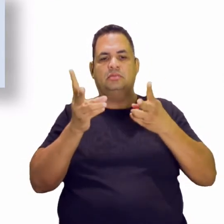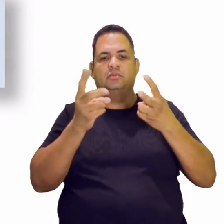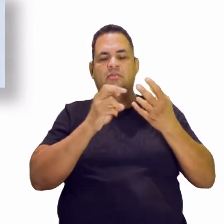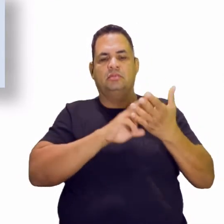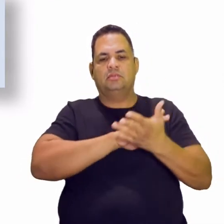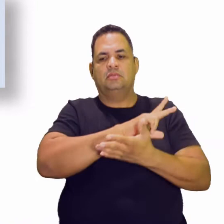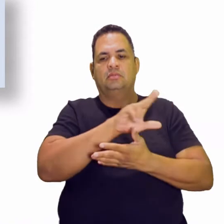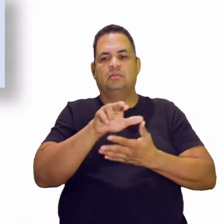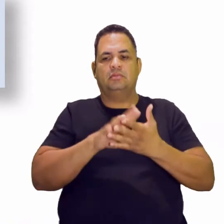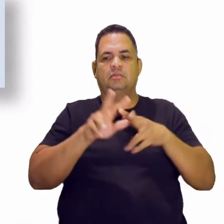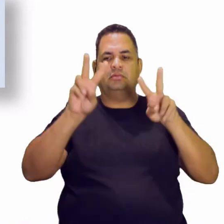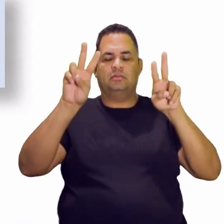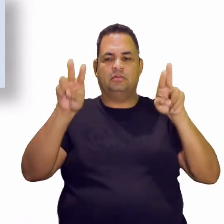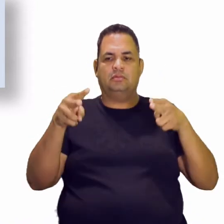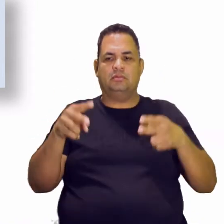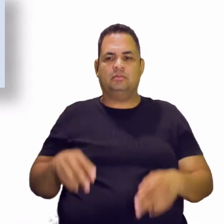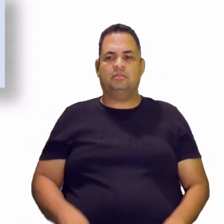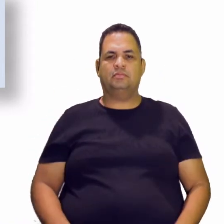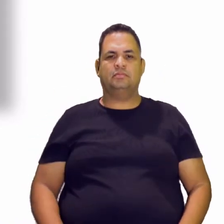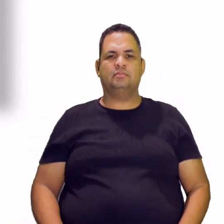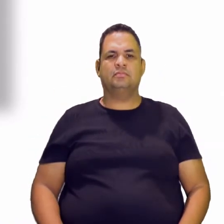de vários temas.